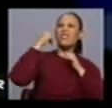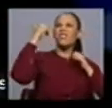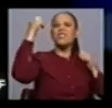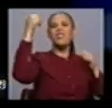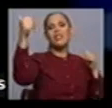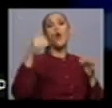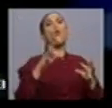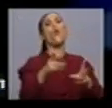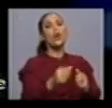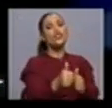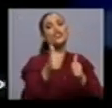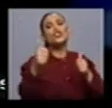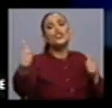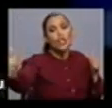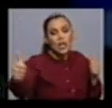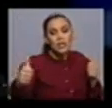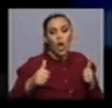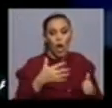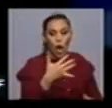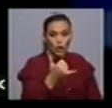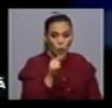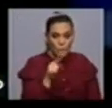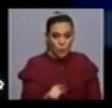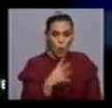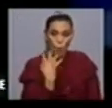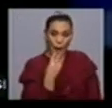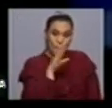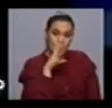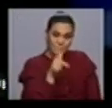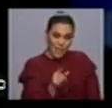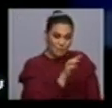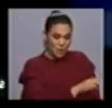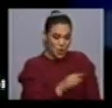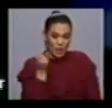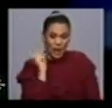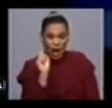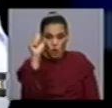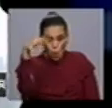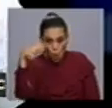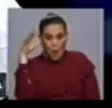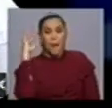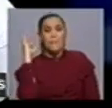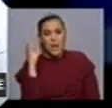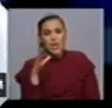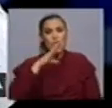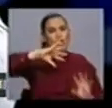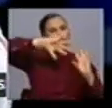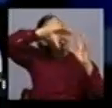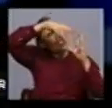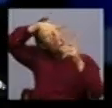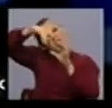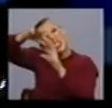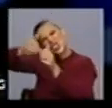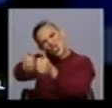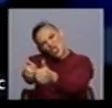Olha, a uma distância de cerca de 12,4 mil milhões de anos-luz, portanto estamos a falar mesmo do universo muito distante.